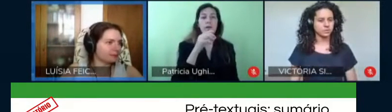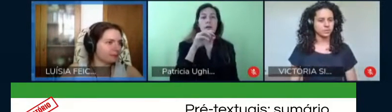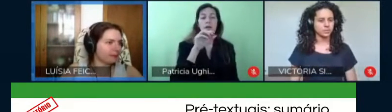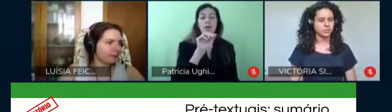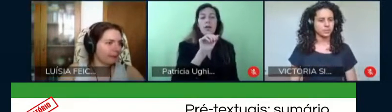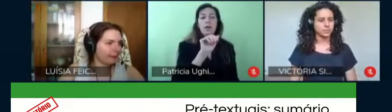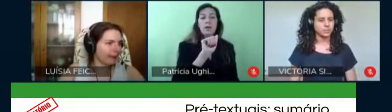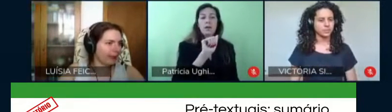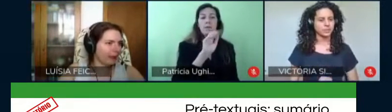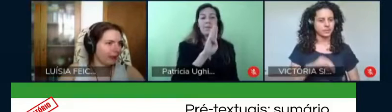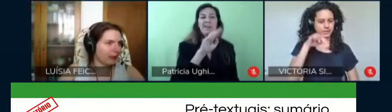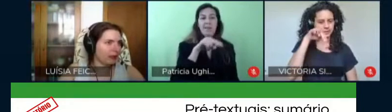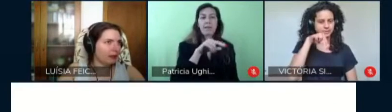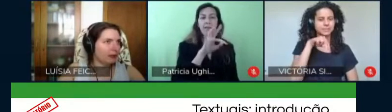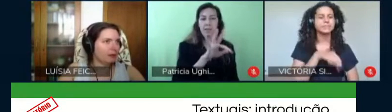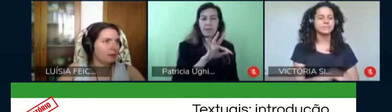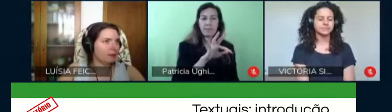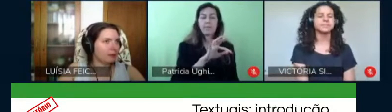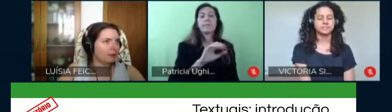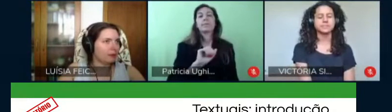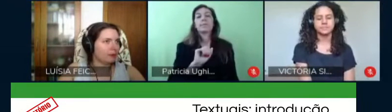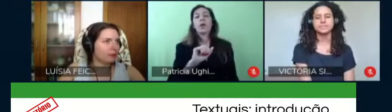sumários.